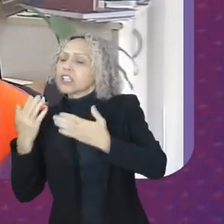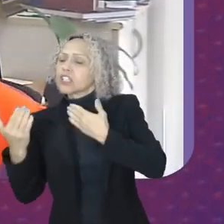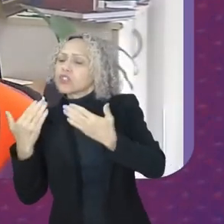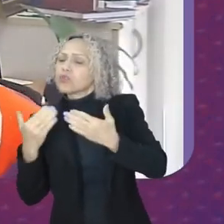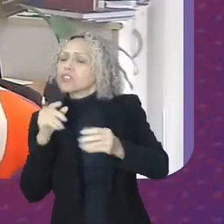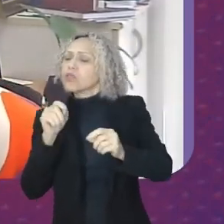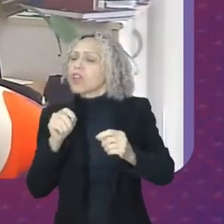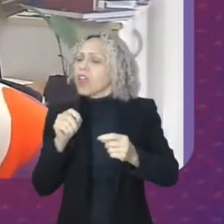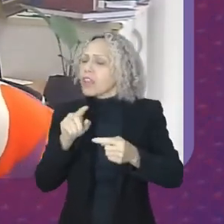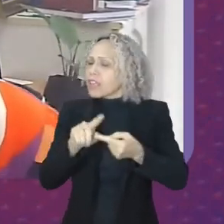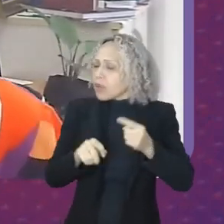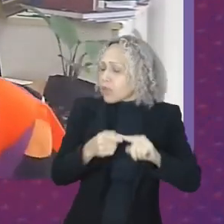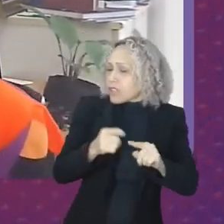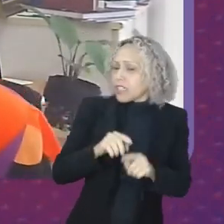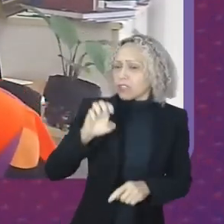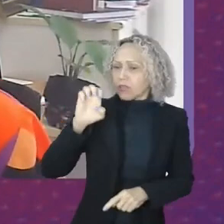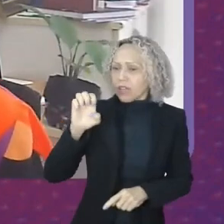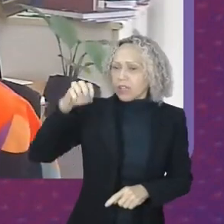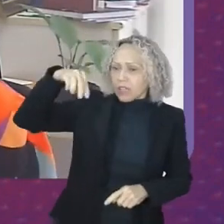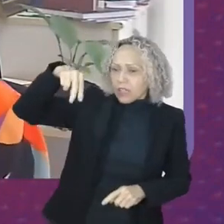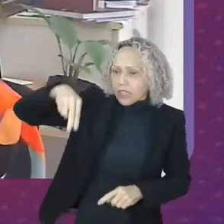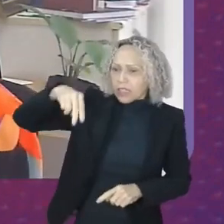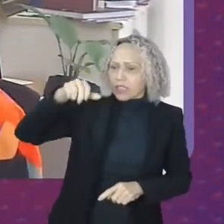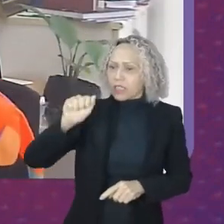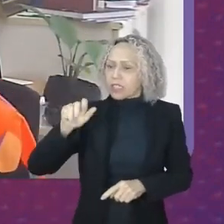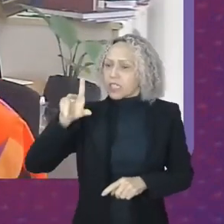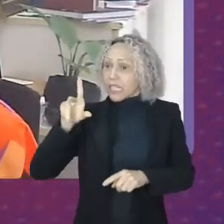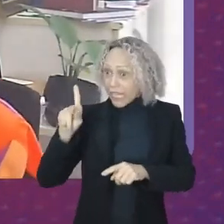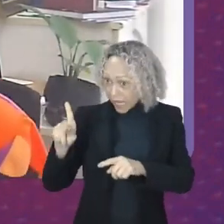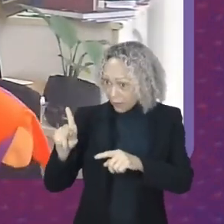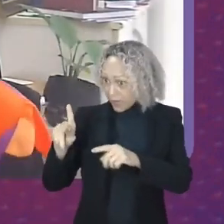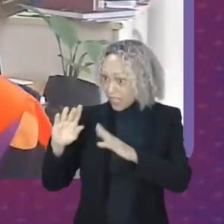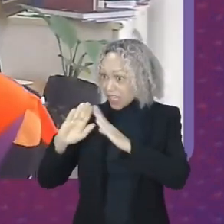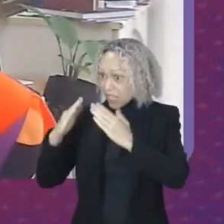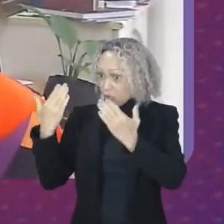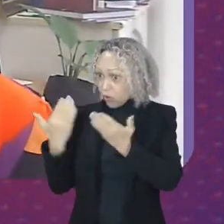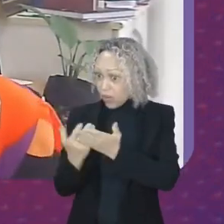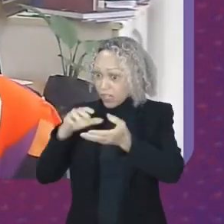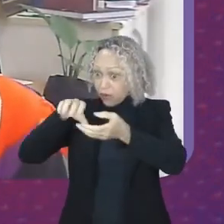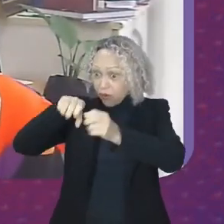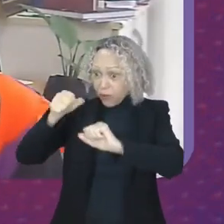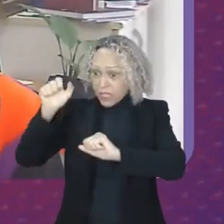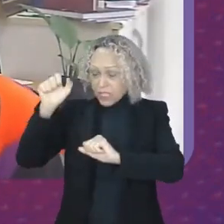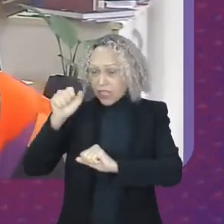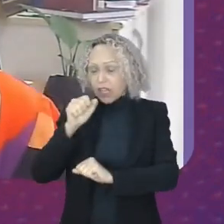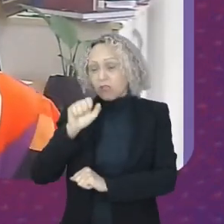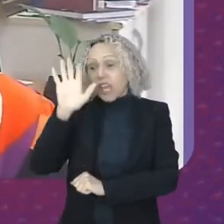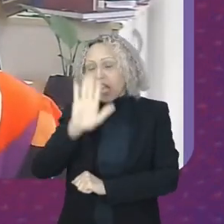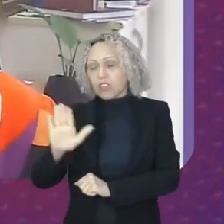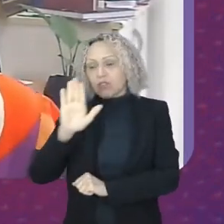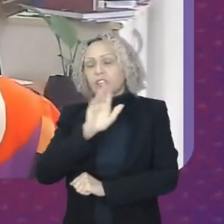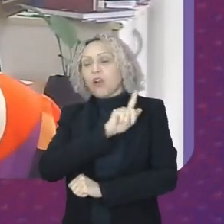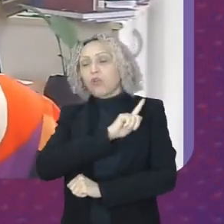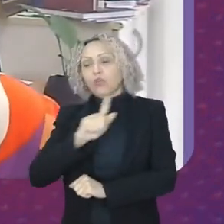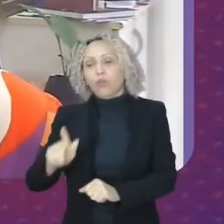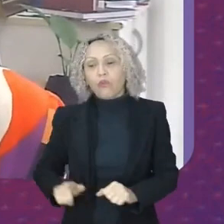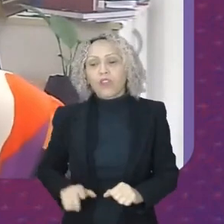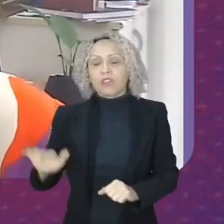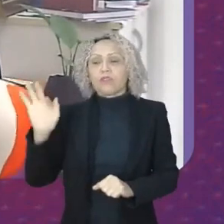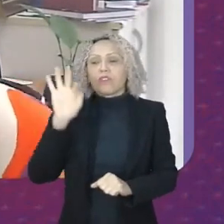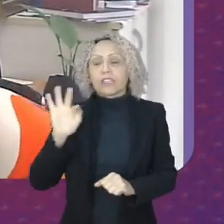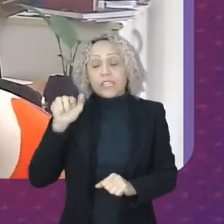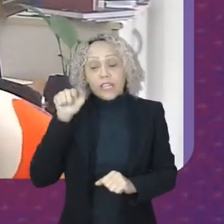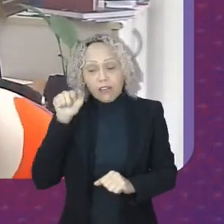Como ministérios, como estados, como os municípios vão olhar para o seu espaço